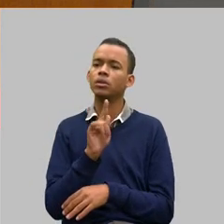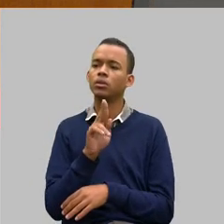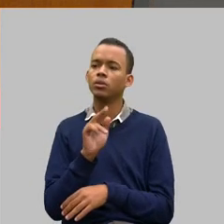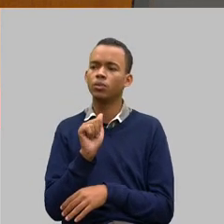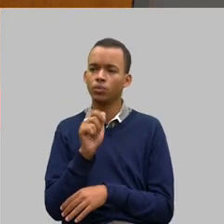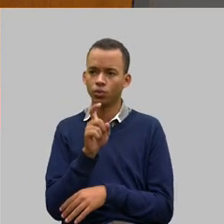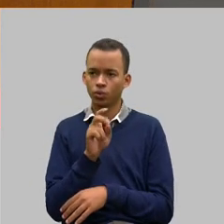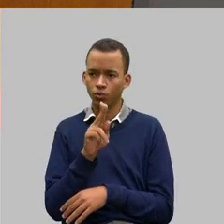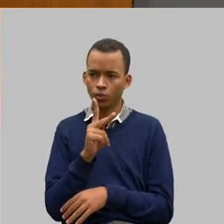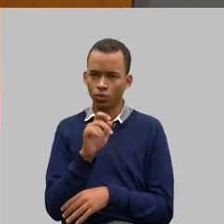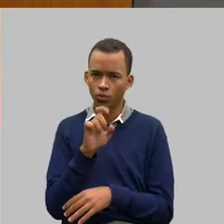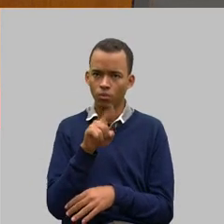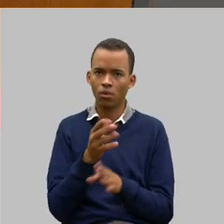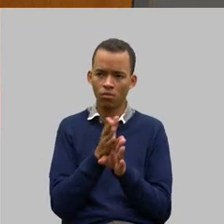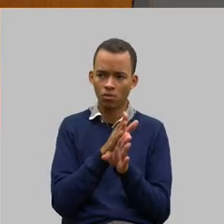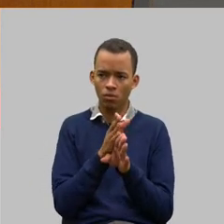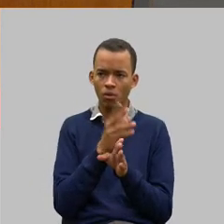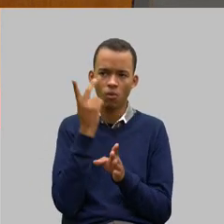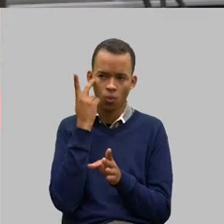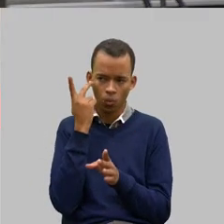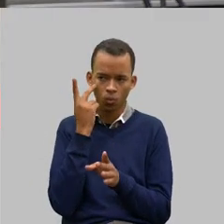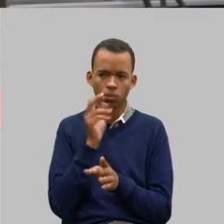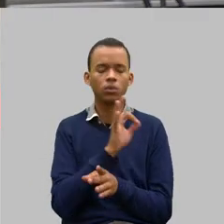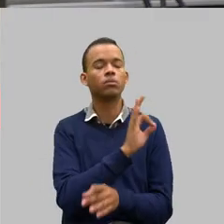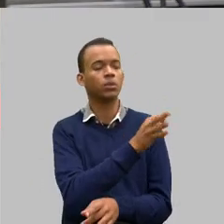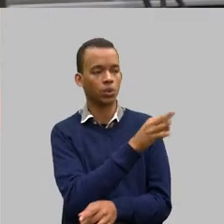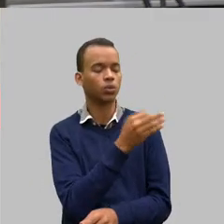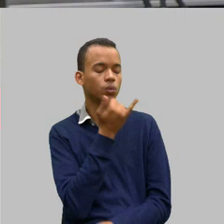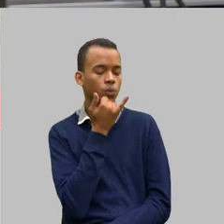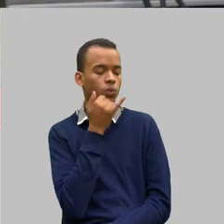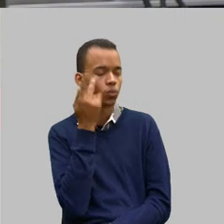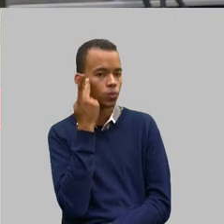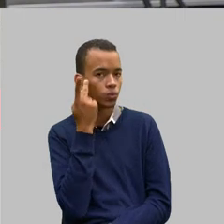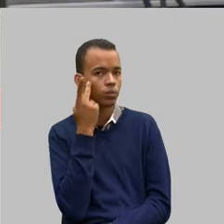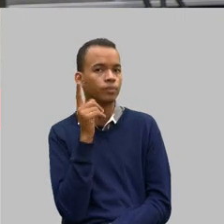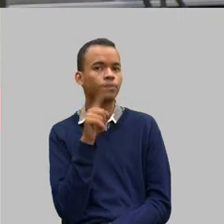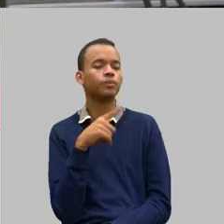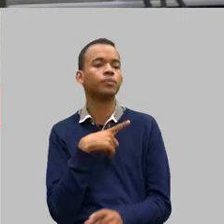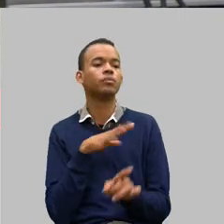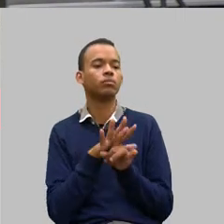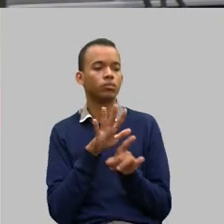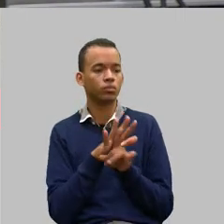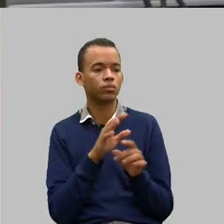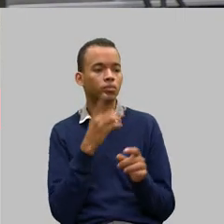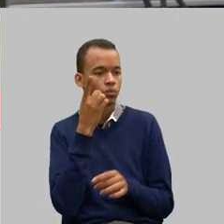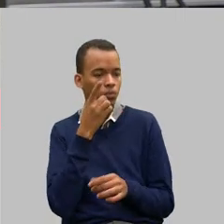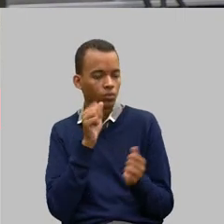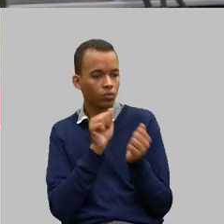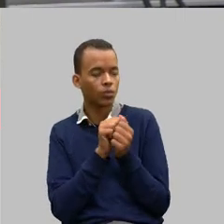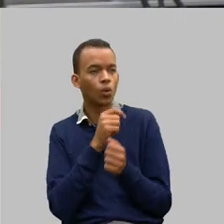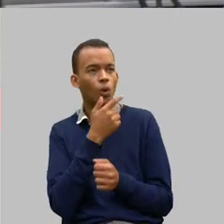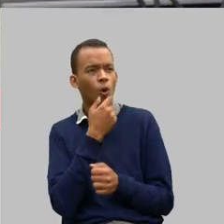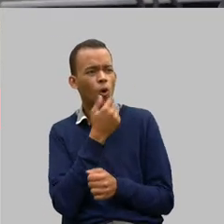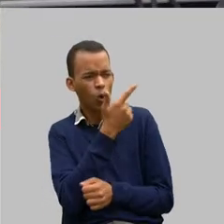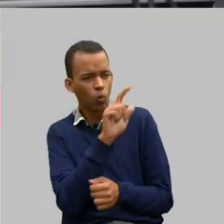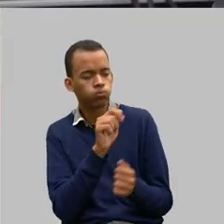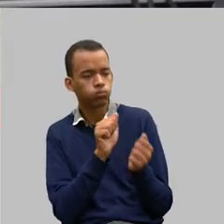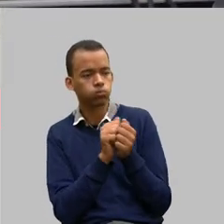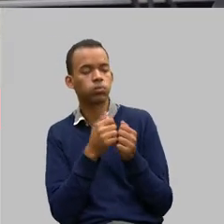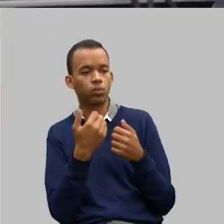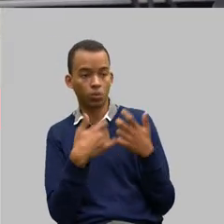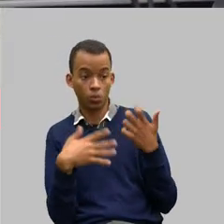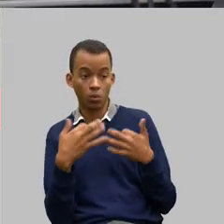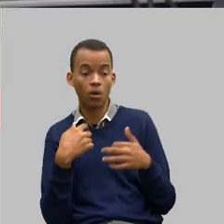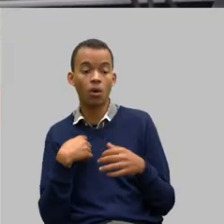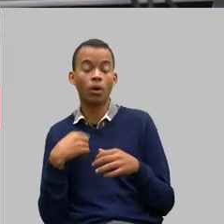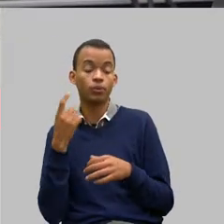São pauloa divisa com São Paulo perdão a gente eu tô demanda que sen eu trouxe junto com deputado emidinho eu tô estudando ainda como